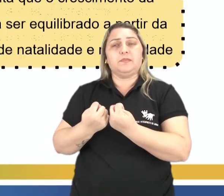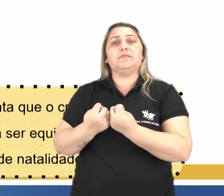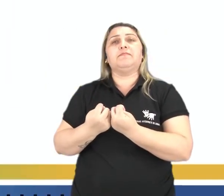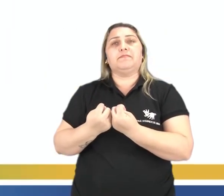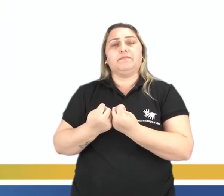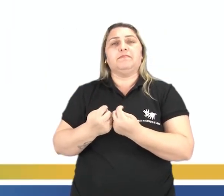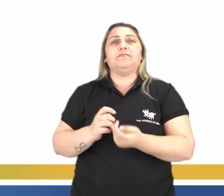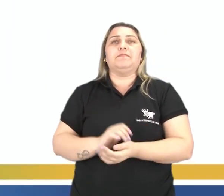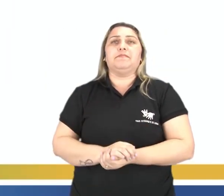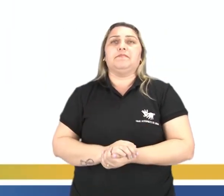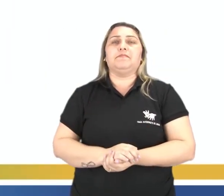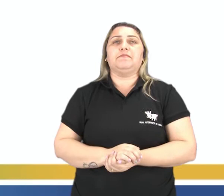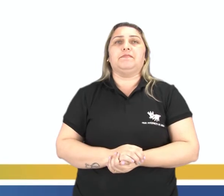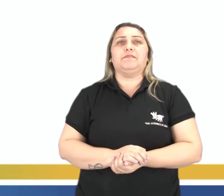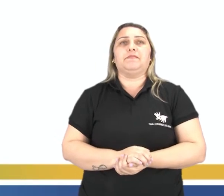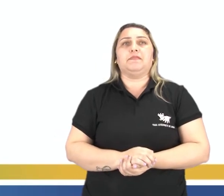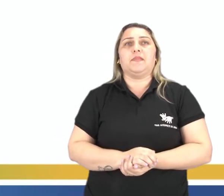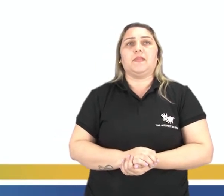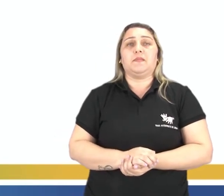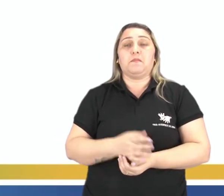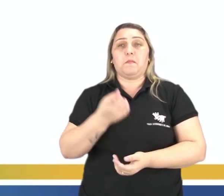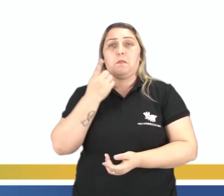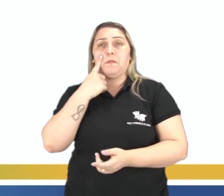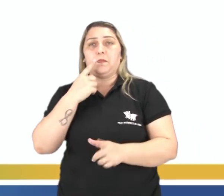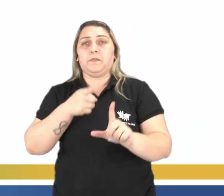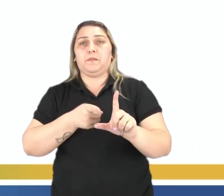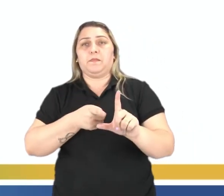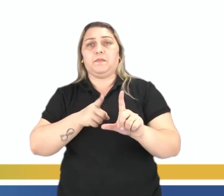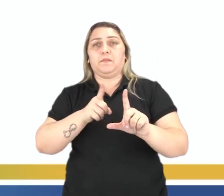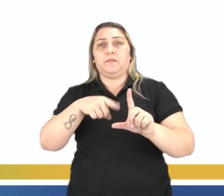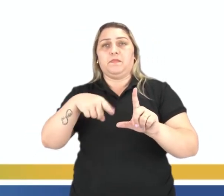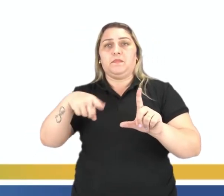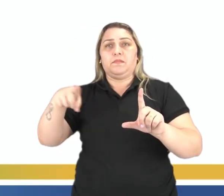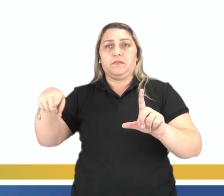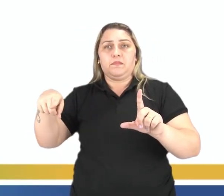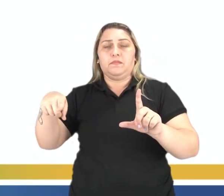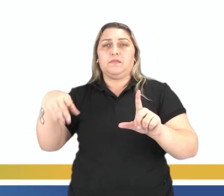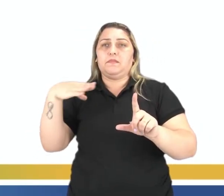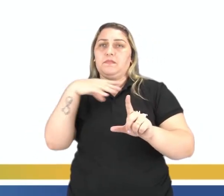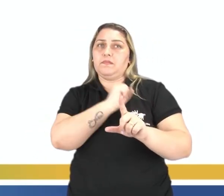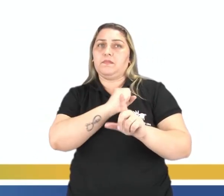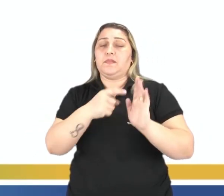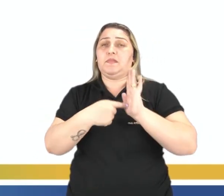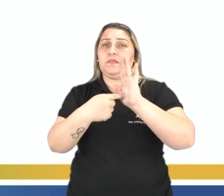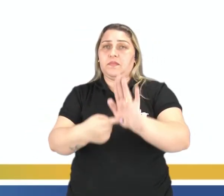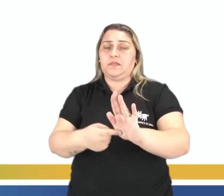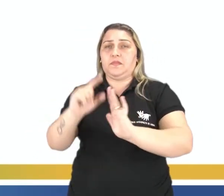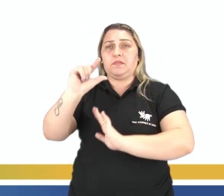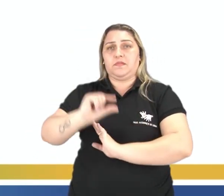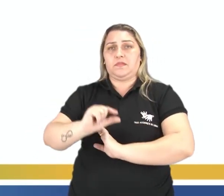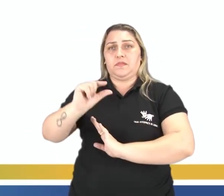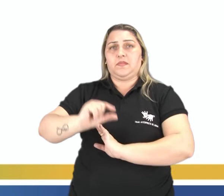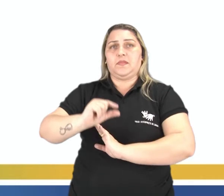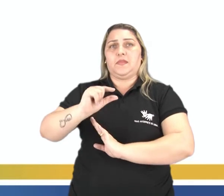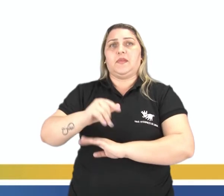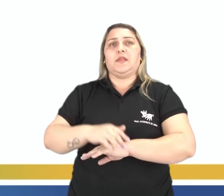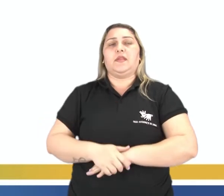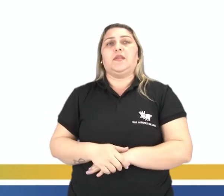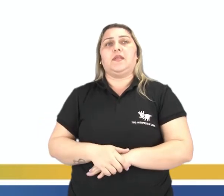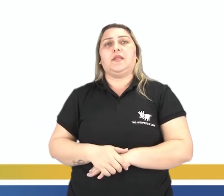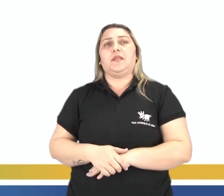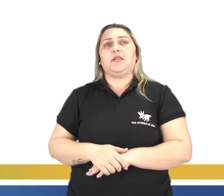óbitos, são as mortes, como o próprio nome diz. Bom, aí nós temos um rápido gráfico, né, que ele fala um pouco desse